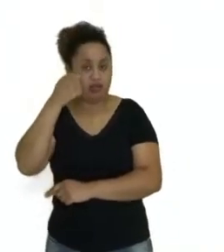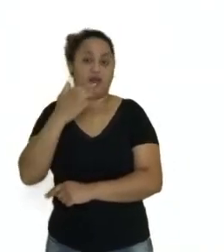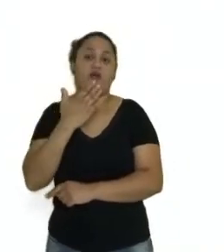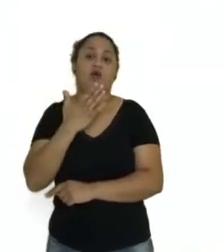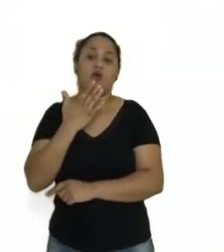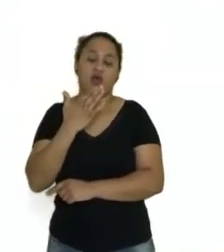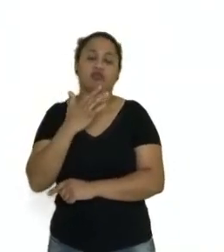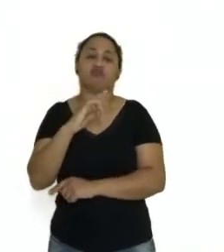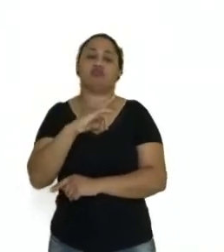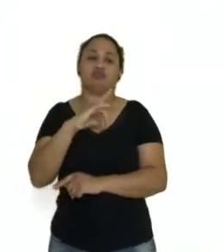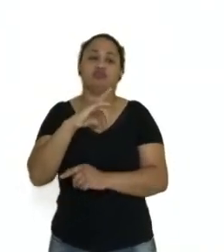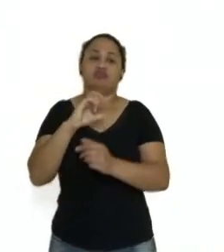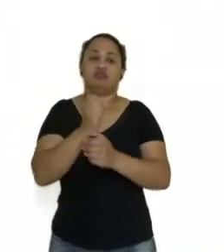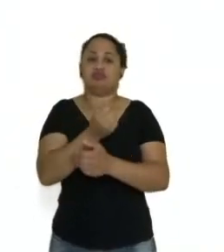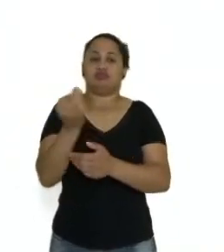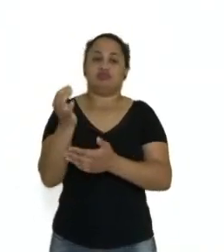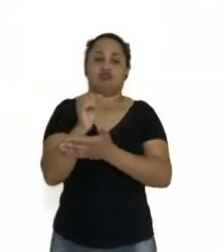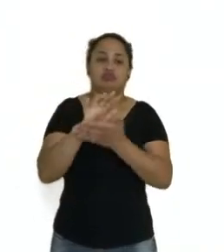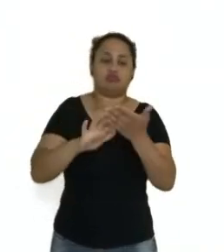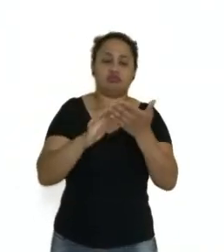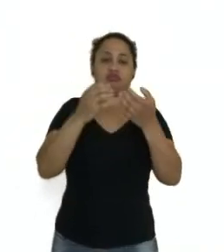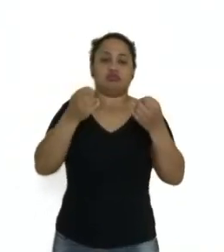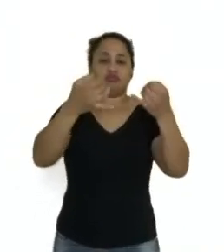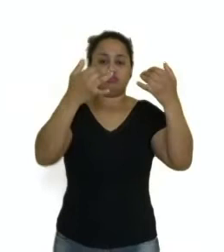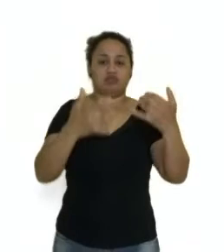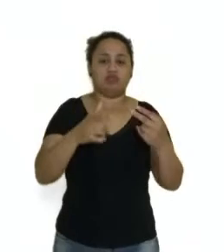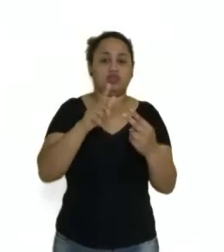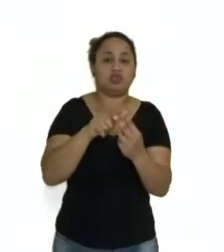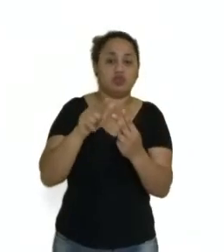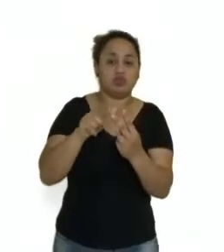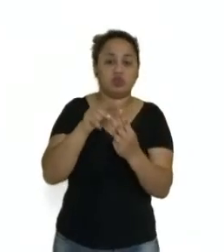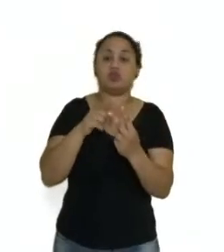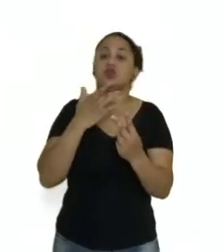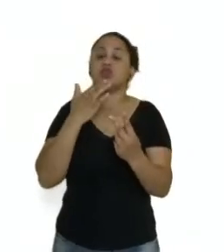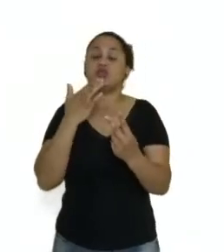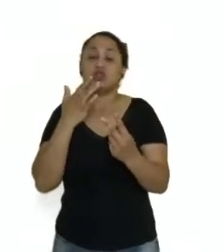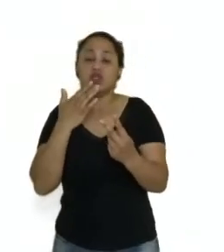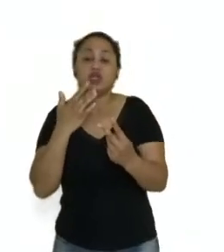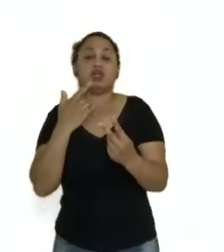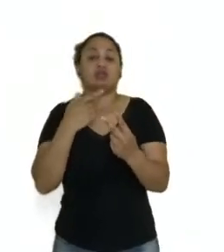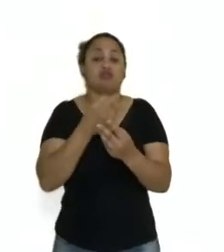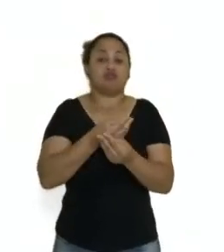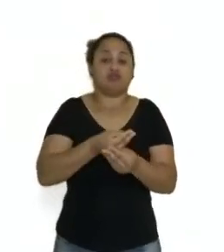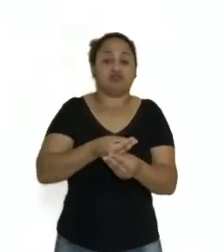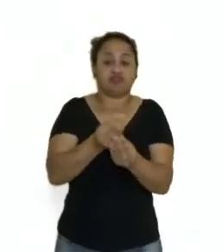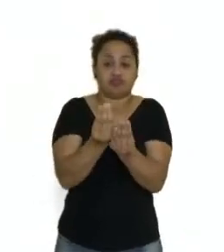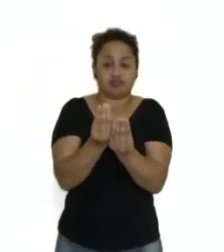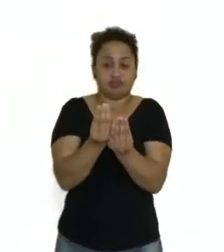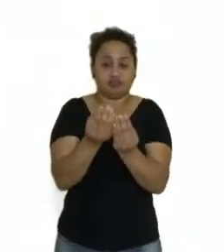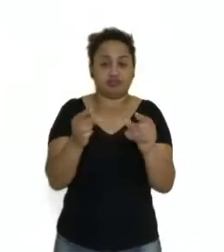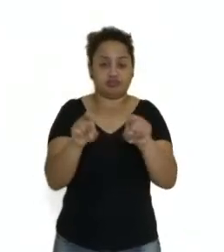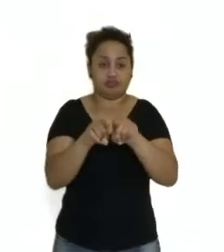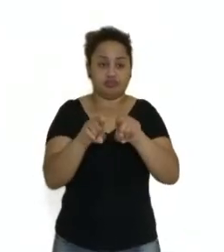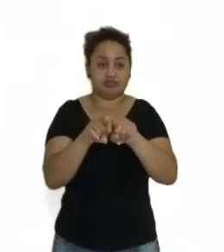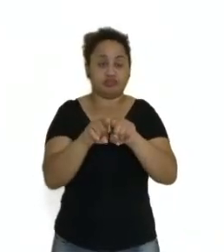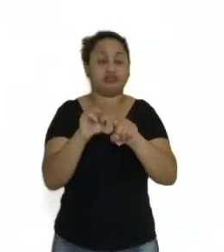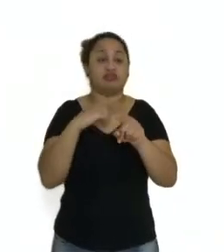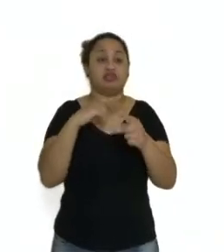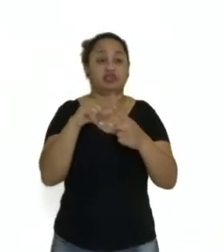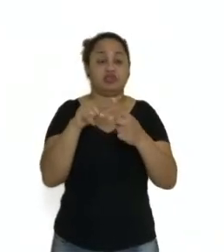gente já teve exercícios aí falando sobre as duas cores do baralho também. Ele tem duas situações para eu